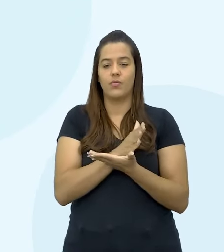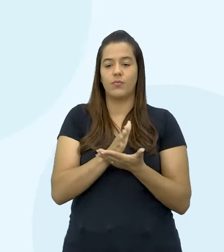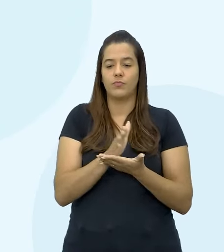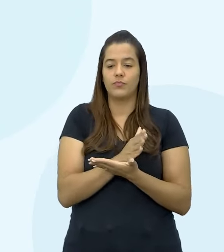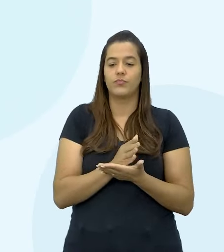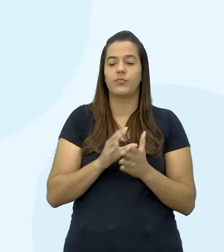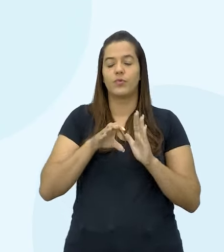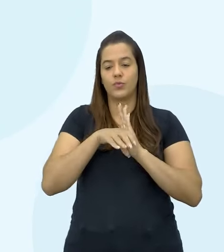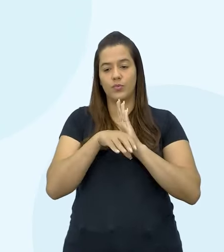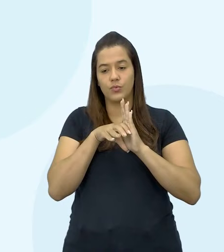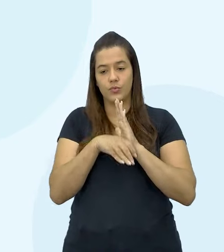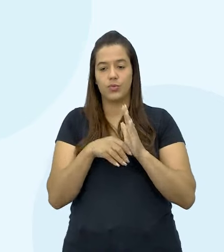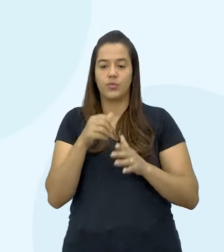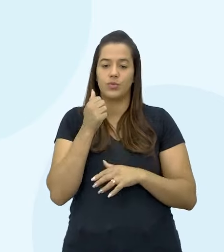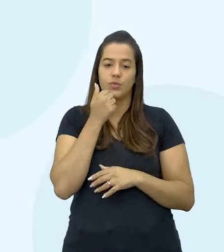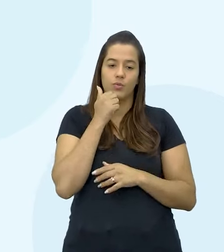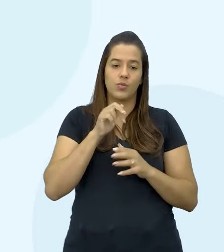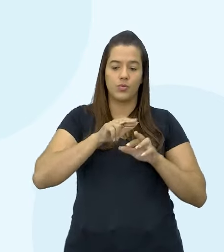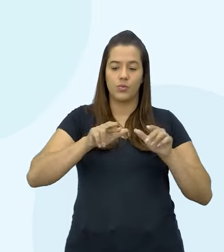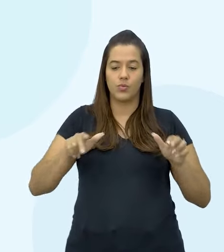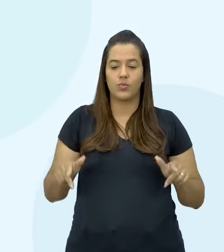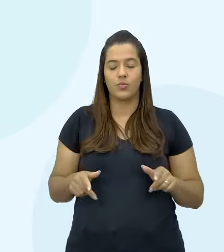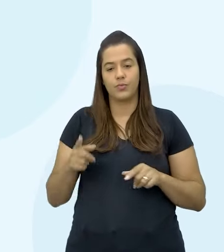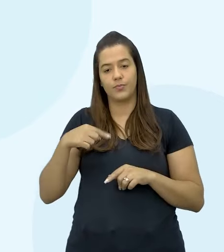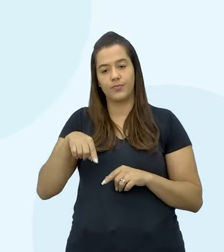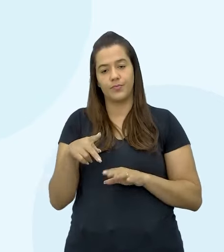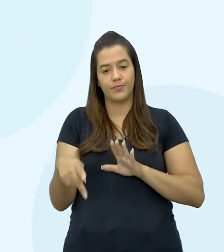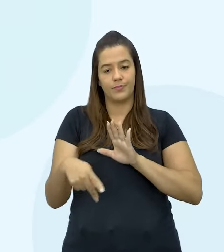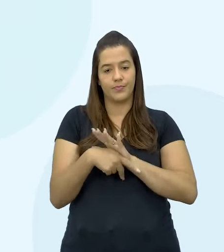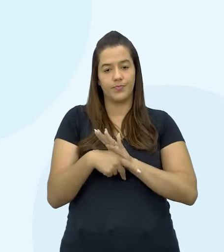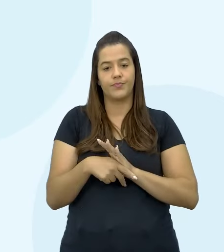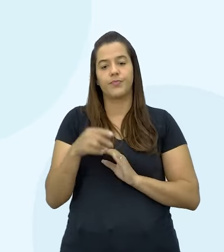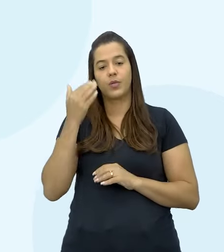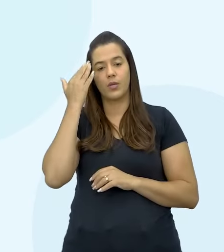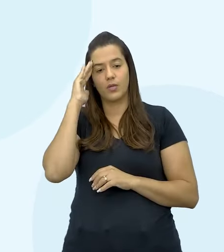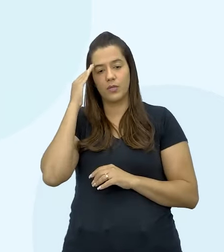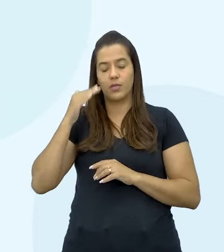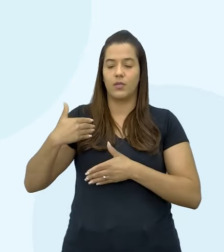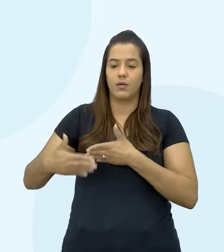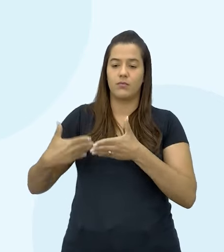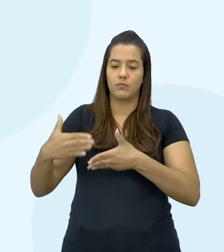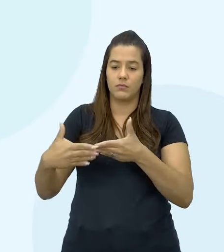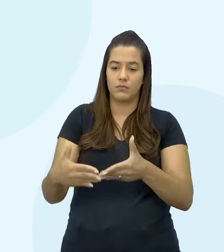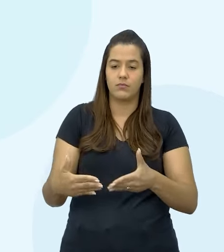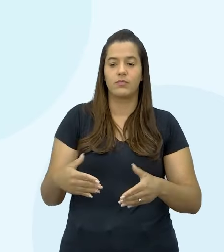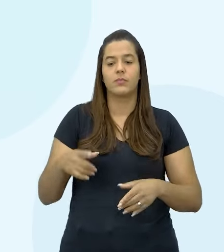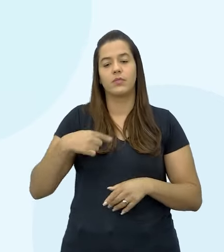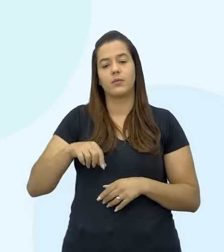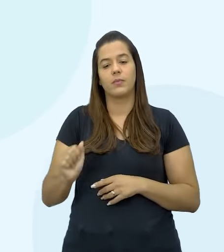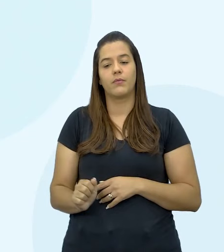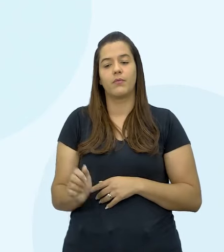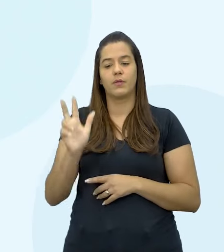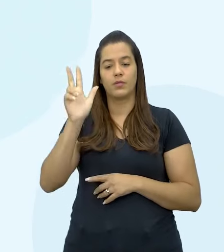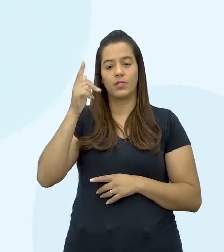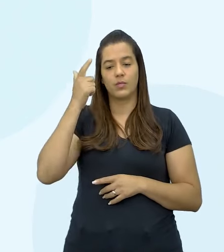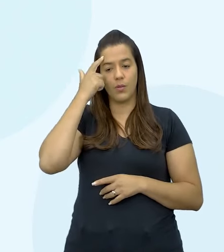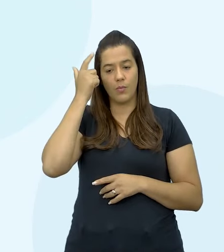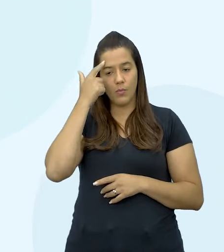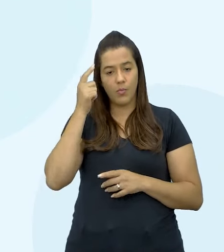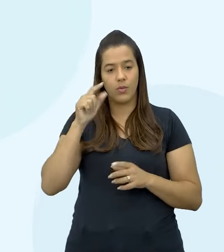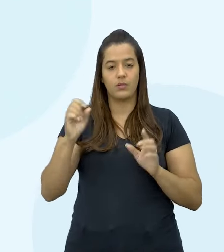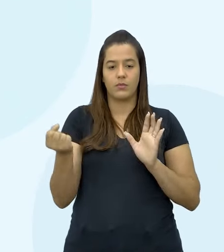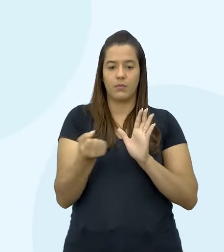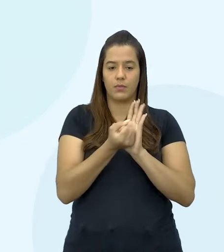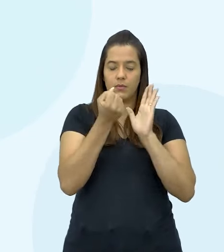os conceitos de cultura e alteridade, para compreender a herança cultural e valorização da memória e do